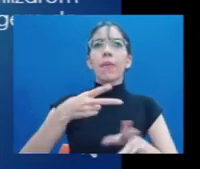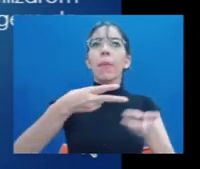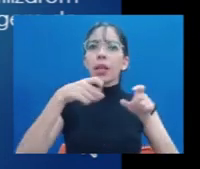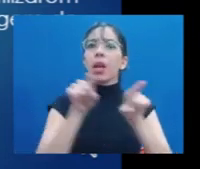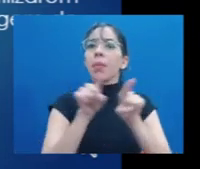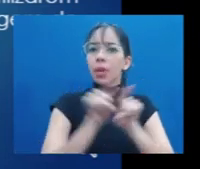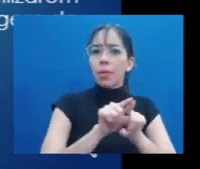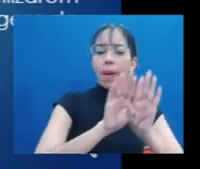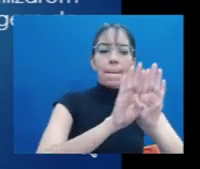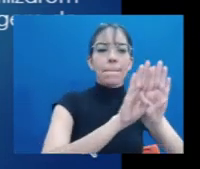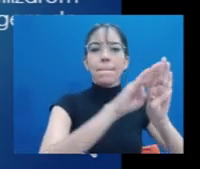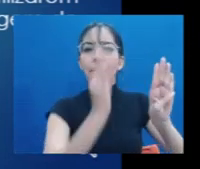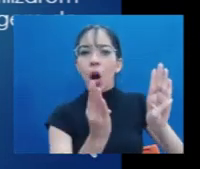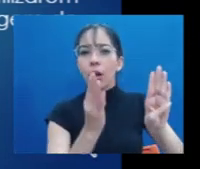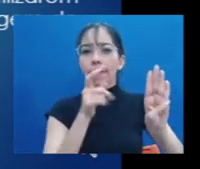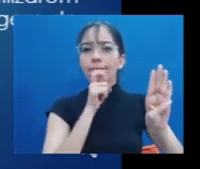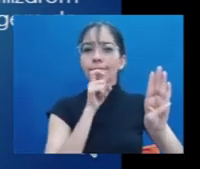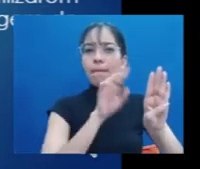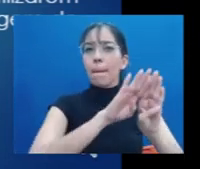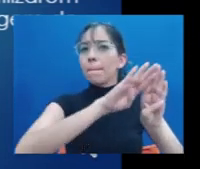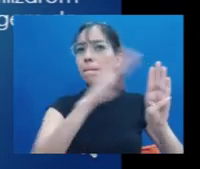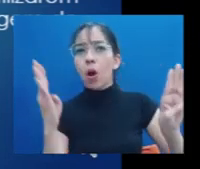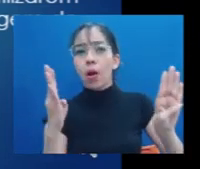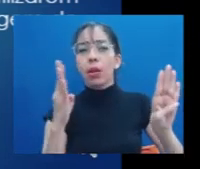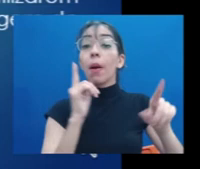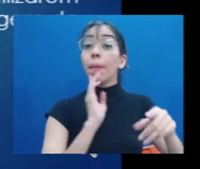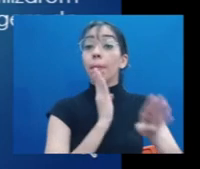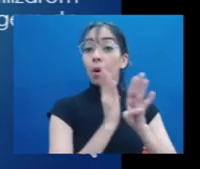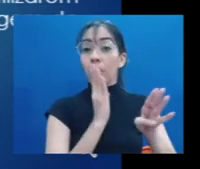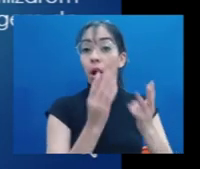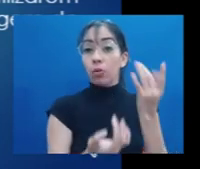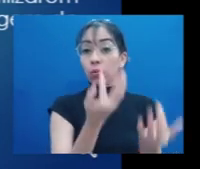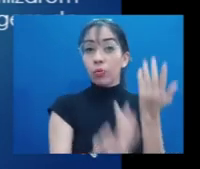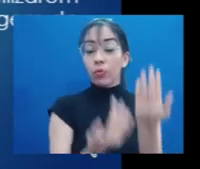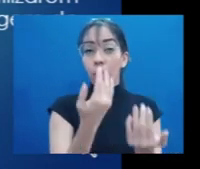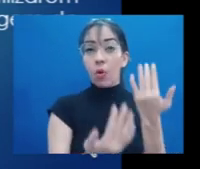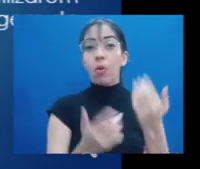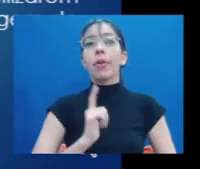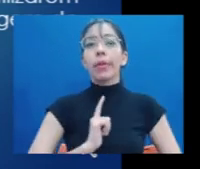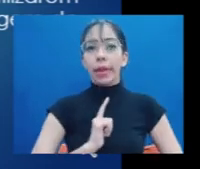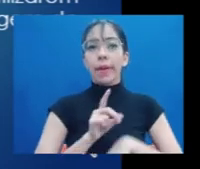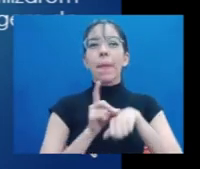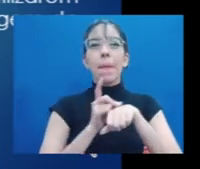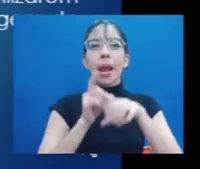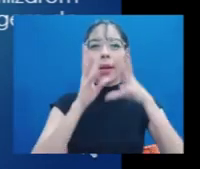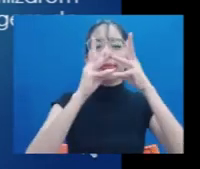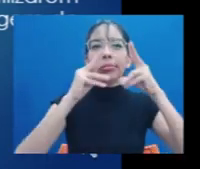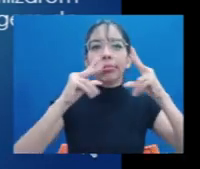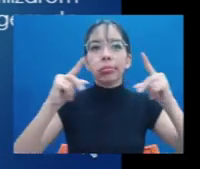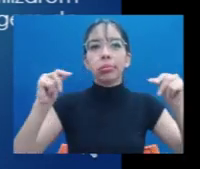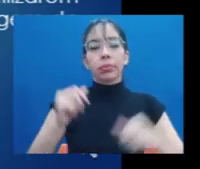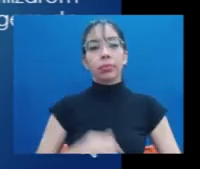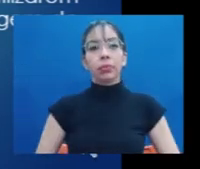Aqui, gente, ressaltando só mais uma imagem, que foi também uma explosão de geladeira na Universidade Estadual Paulista Júlio de Mesquita.